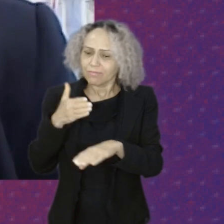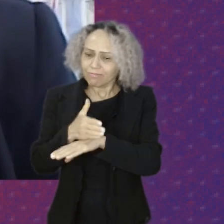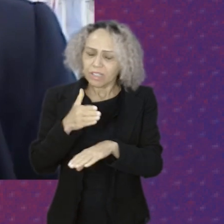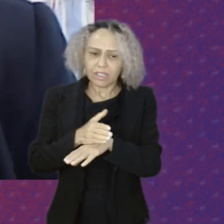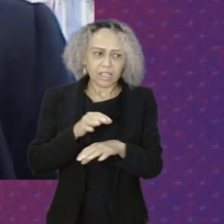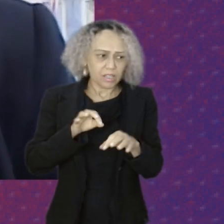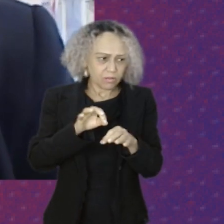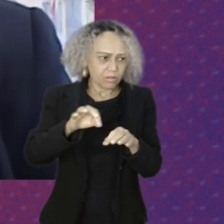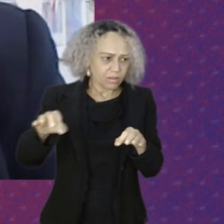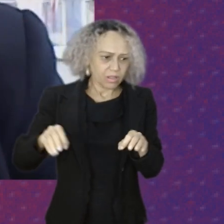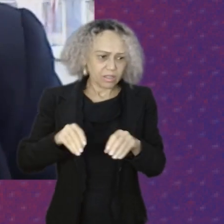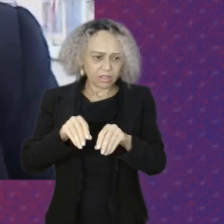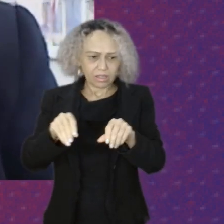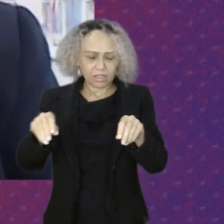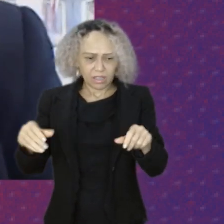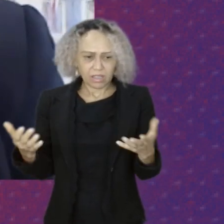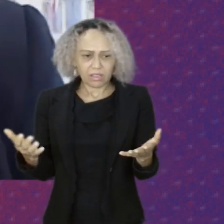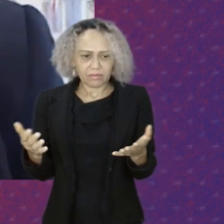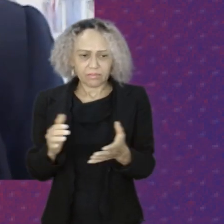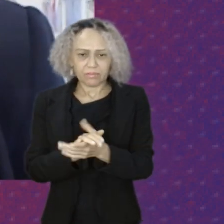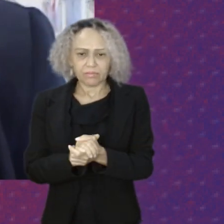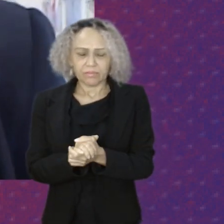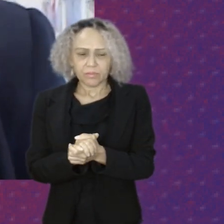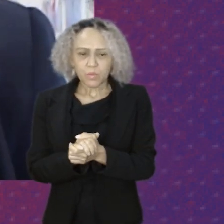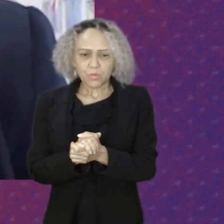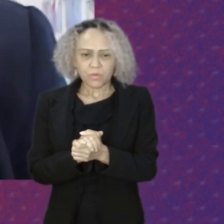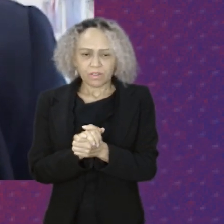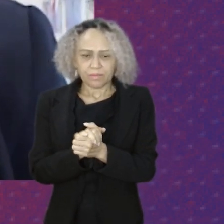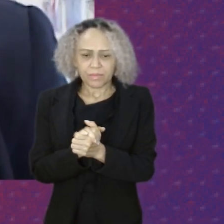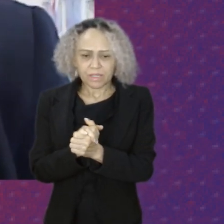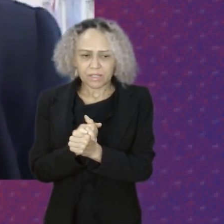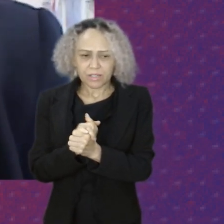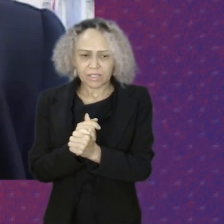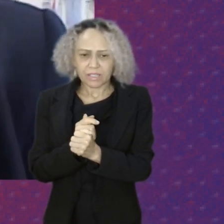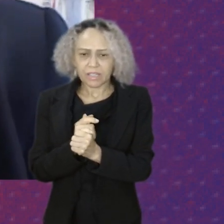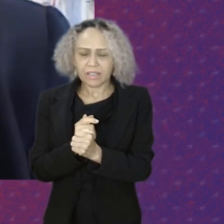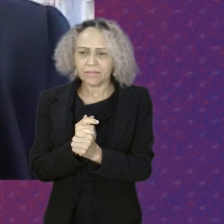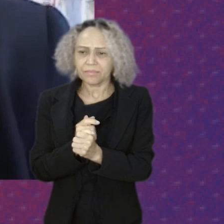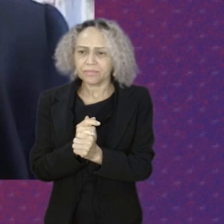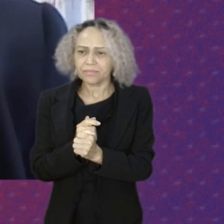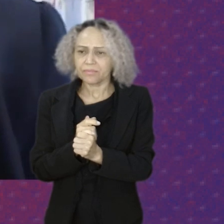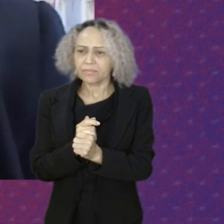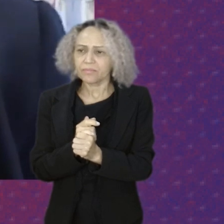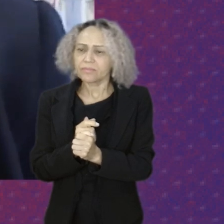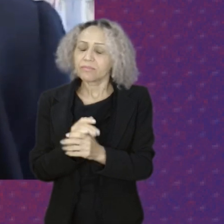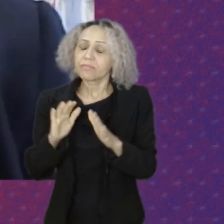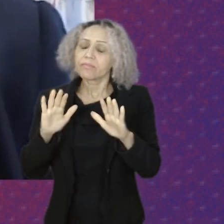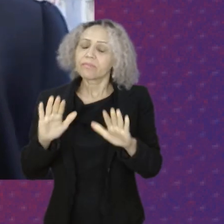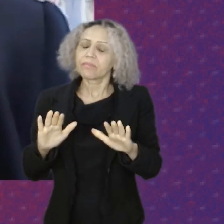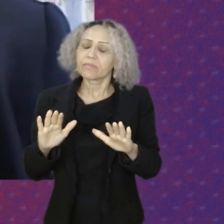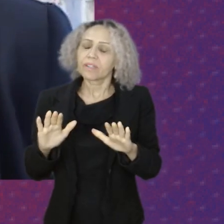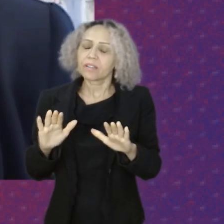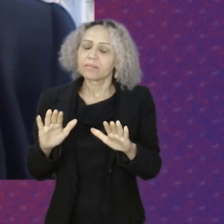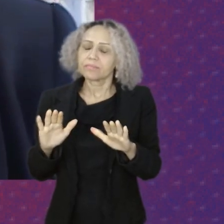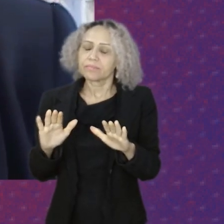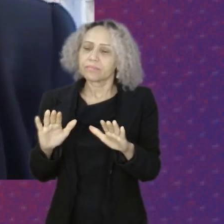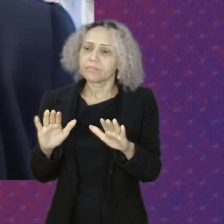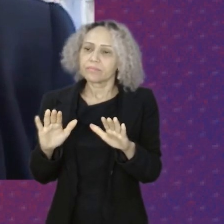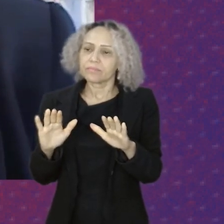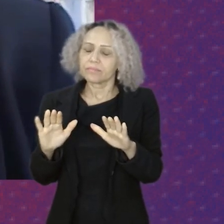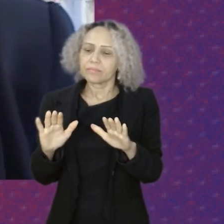da nossa terra, cuidar do meio ambiente. Então, isso a gente defende diante disso, não